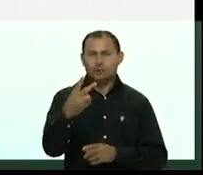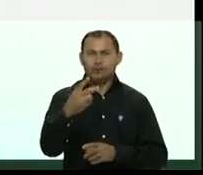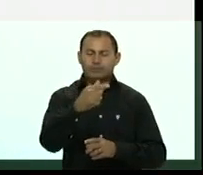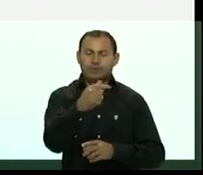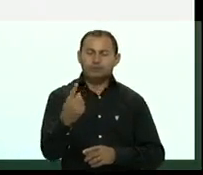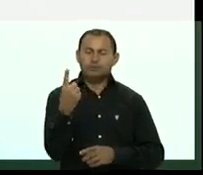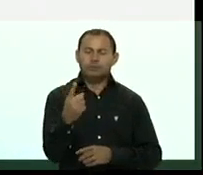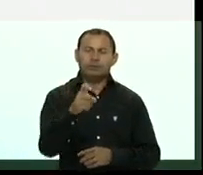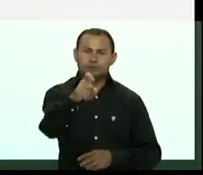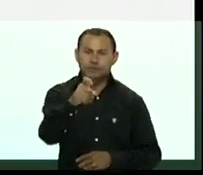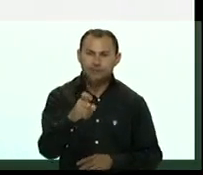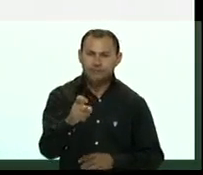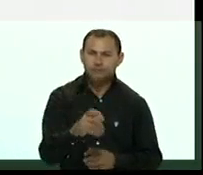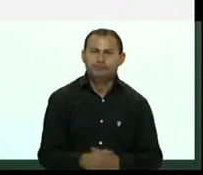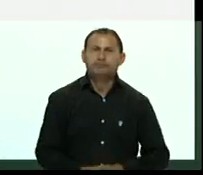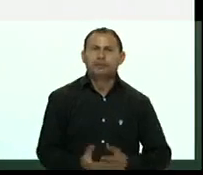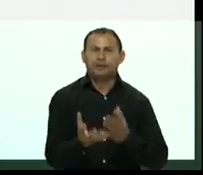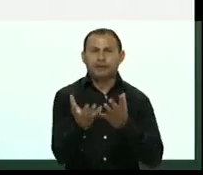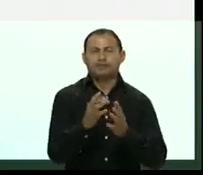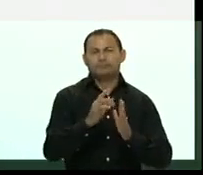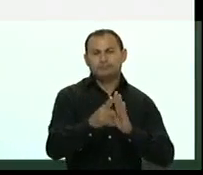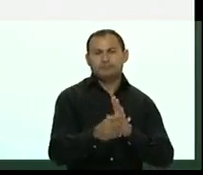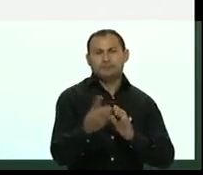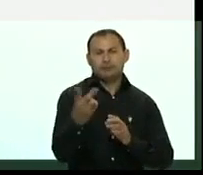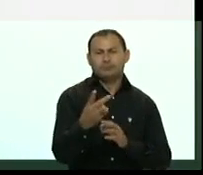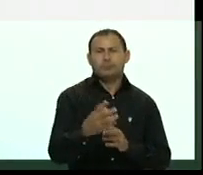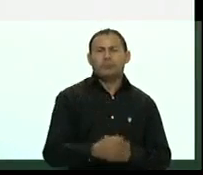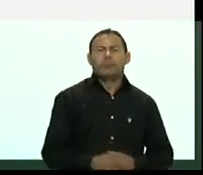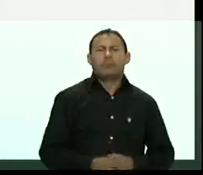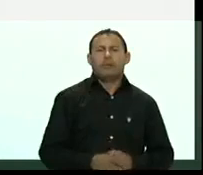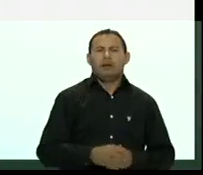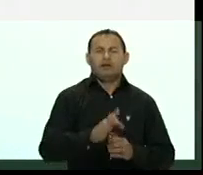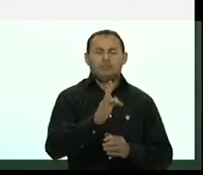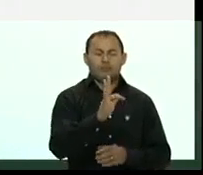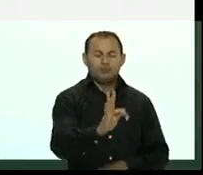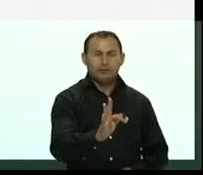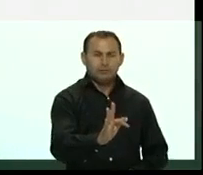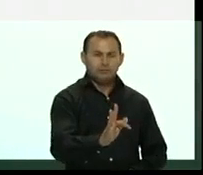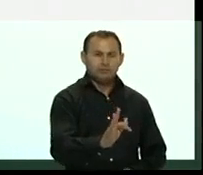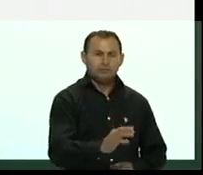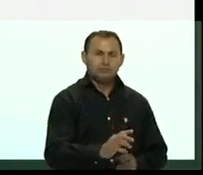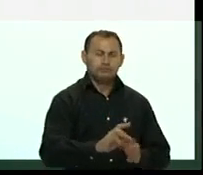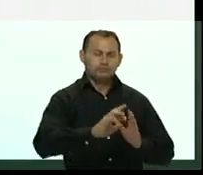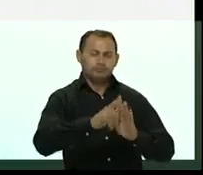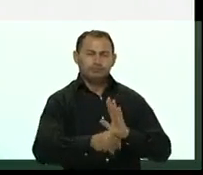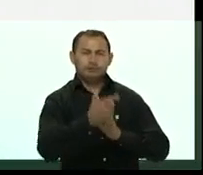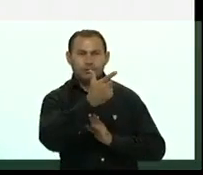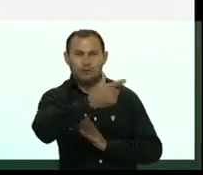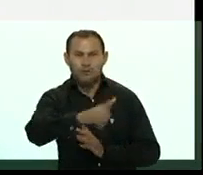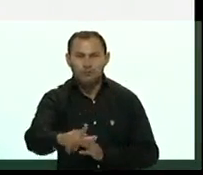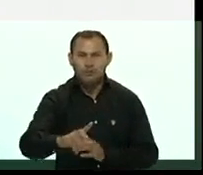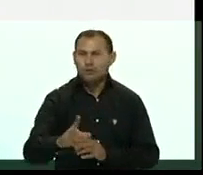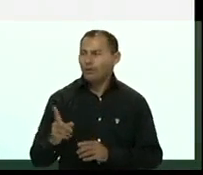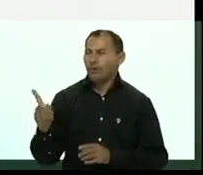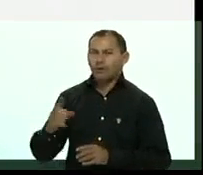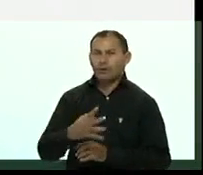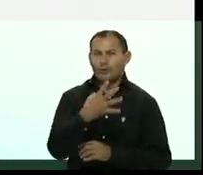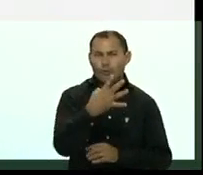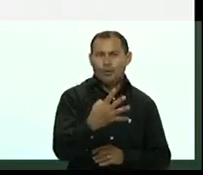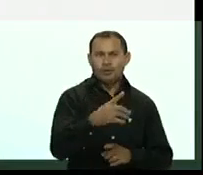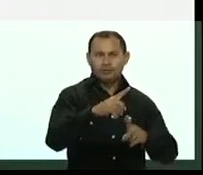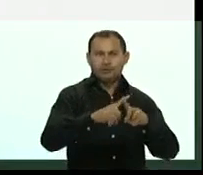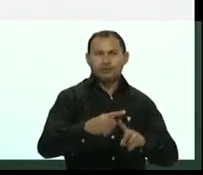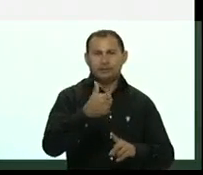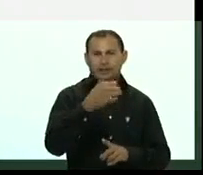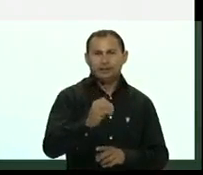menos 1, x. Se eu quero a derivada segunda, eu vou pegar essa função e vou derivar de novo. Então, olha lá, 4 vezes